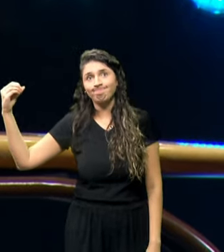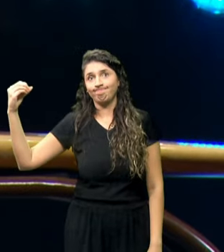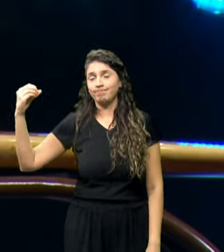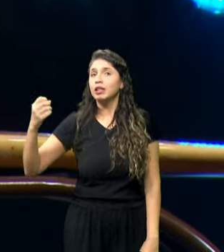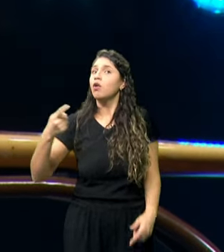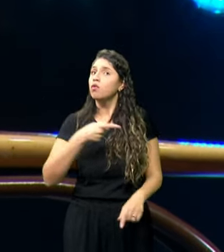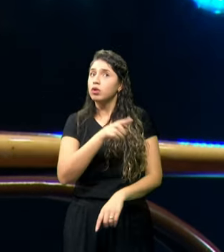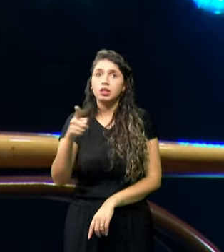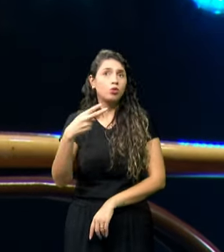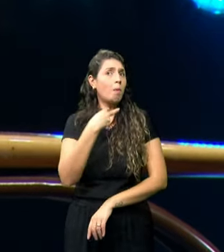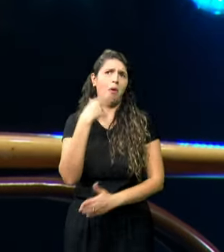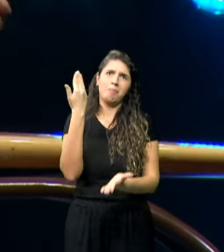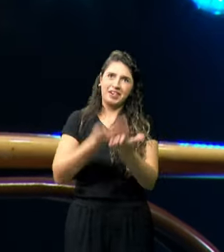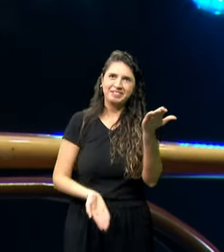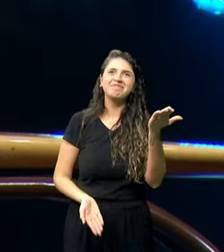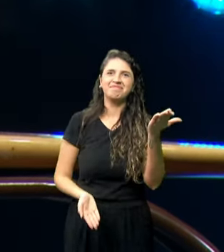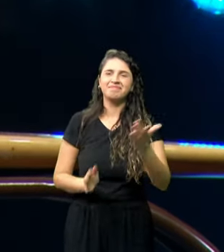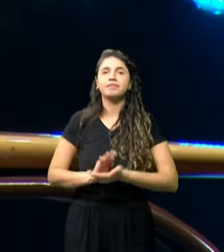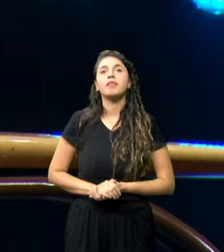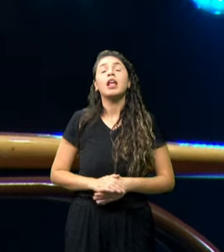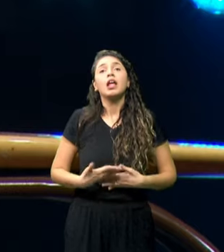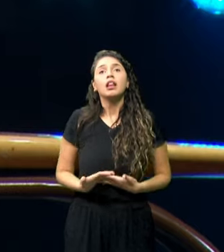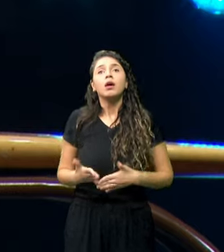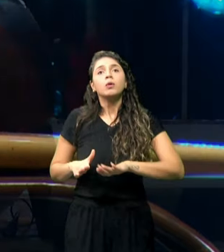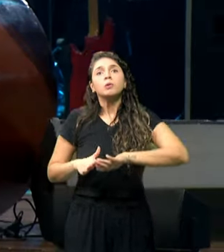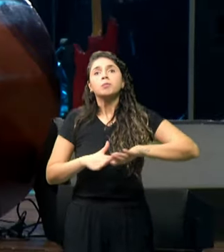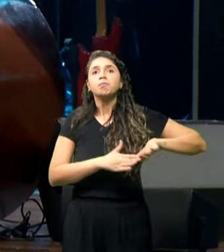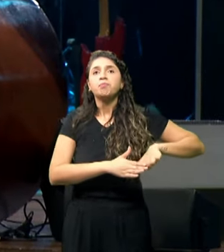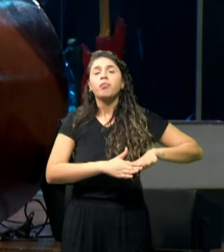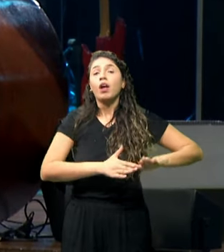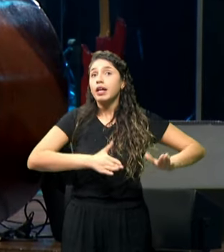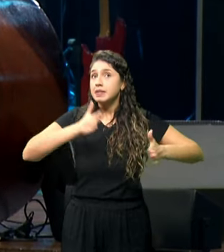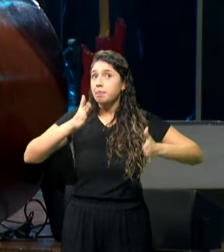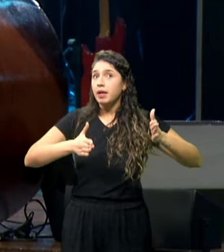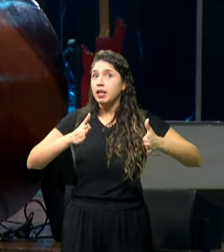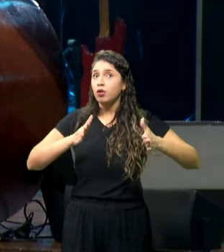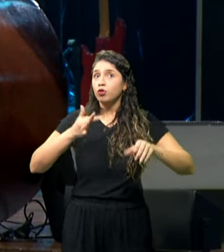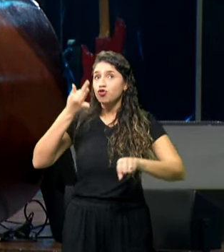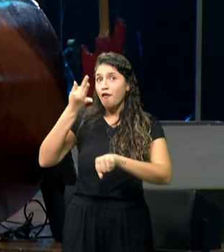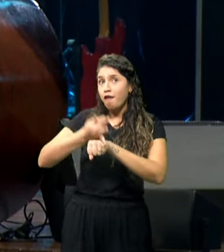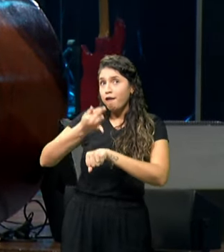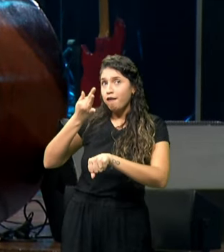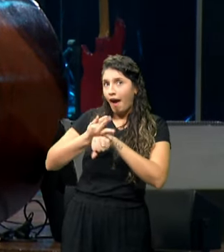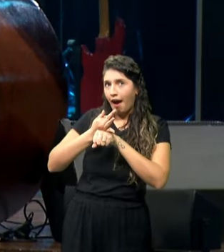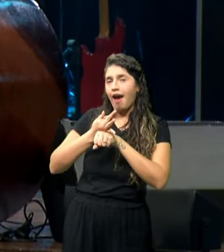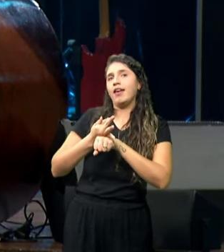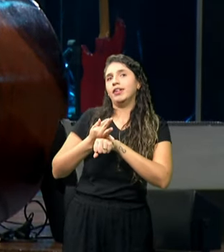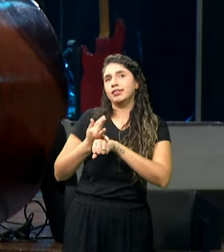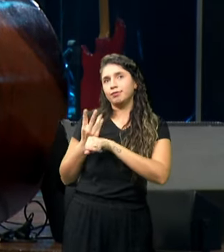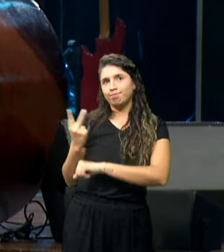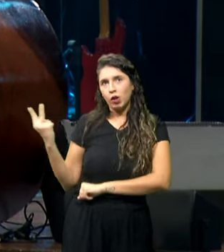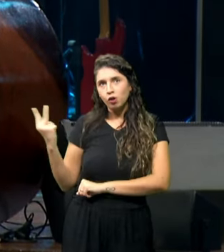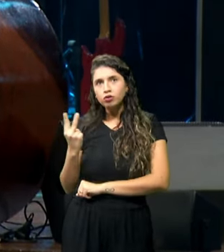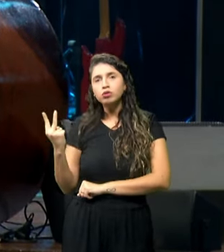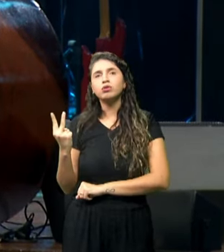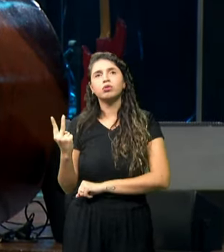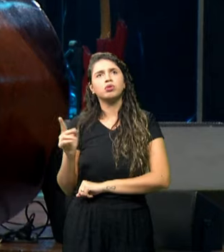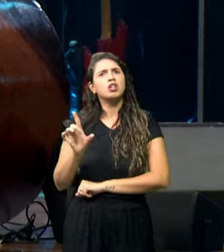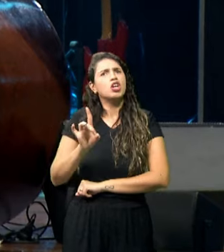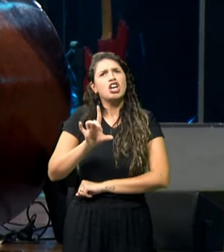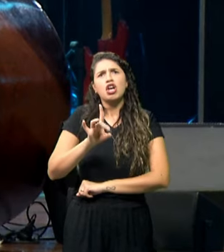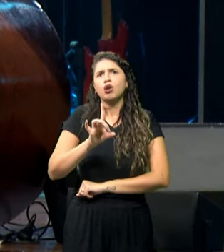vocês sabem, nesse nosso tempo que estamos ausentes um pouco aqui da sede, estou só cumprindo algumas agendas,